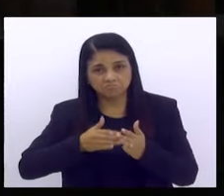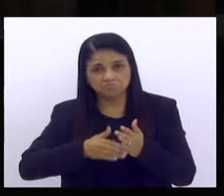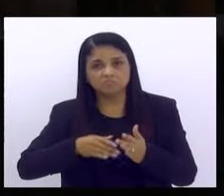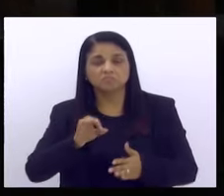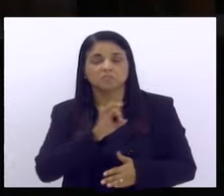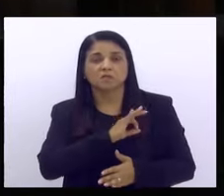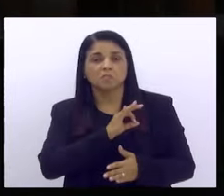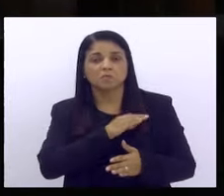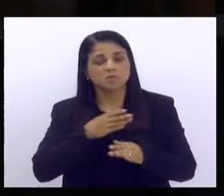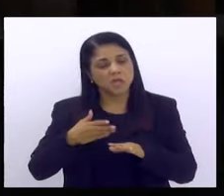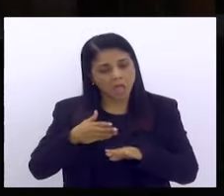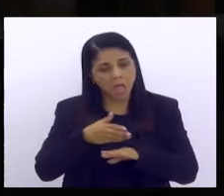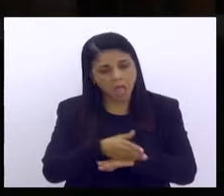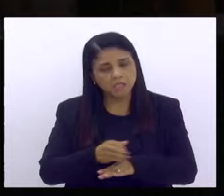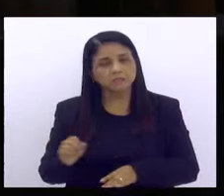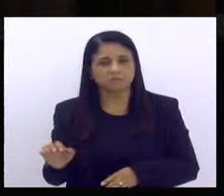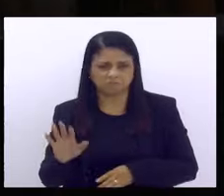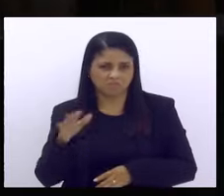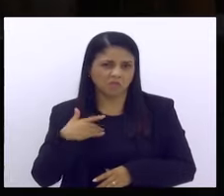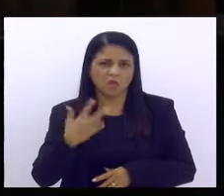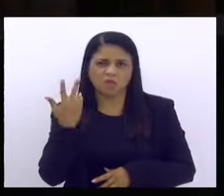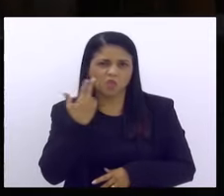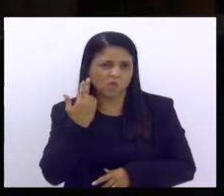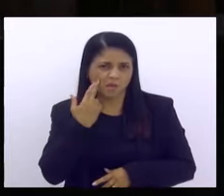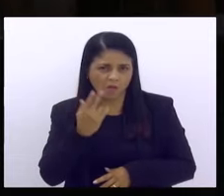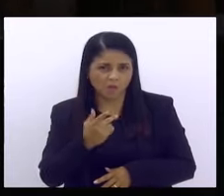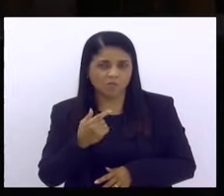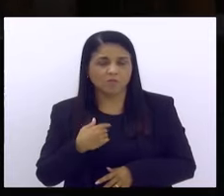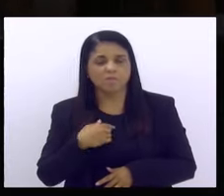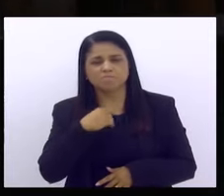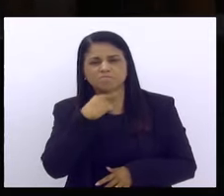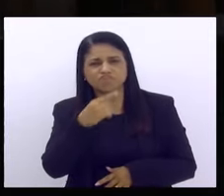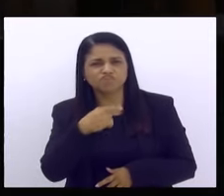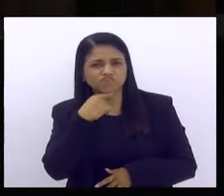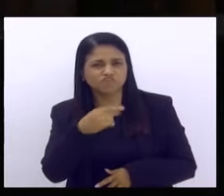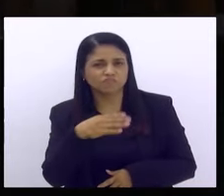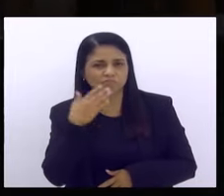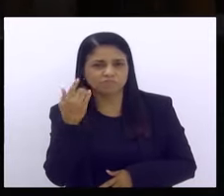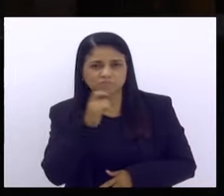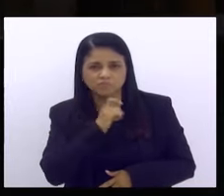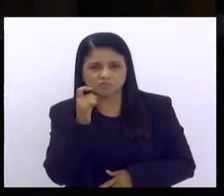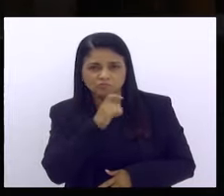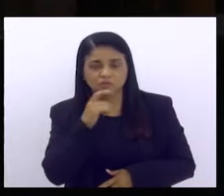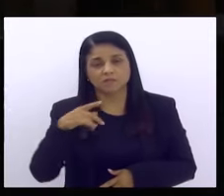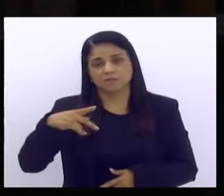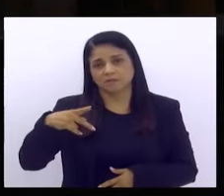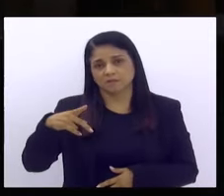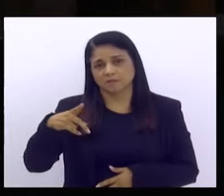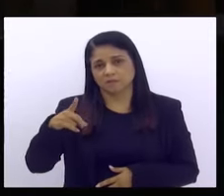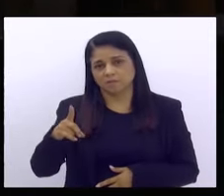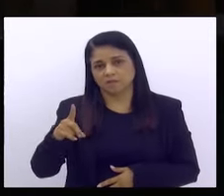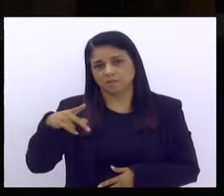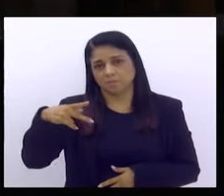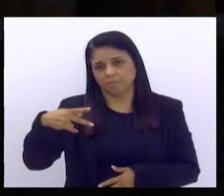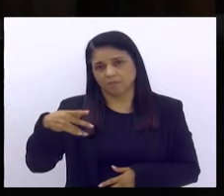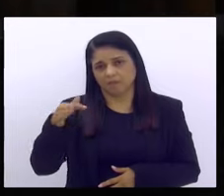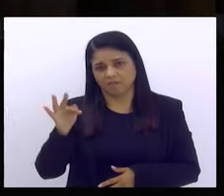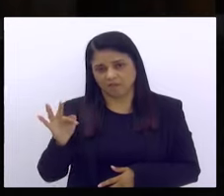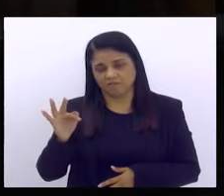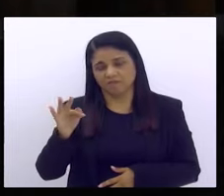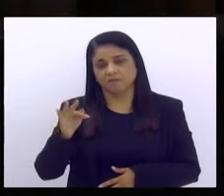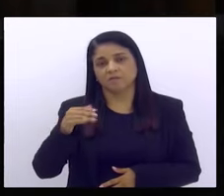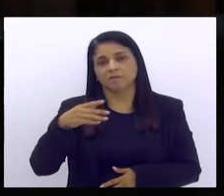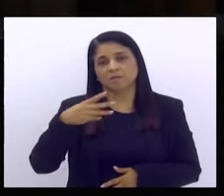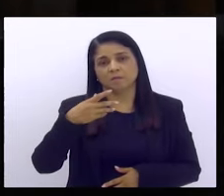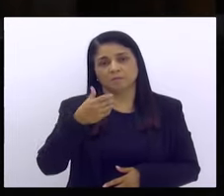entra num dia sim e o outro também. Então, é falácia dizer que a DPF 635 impediu, que